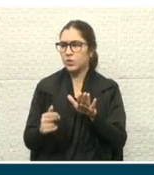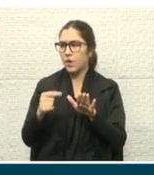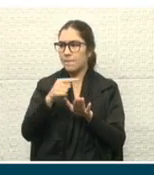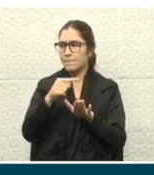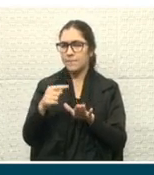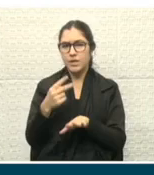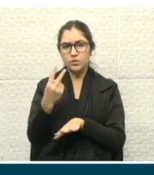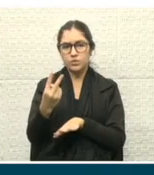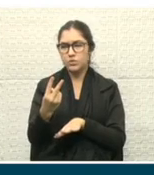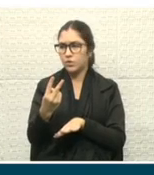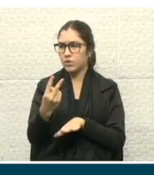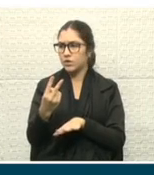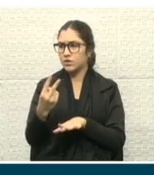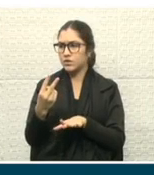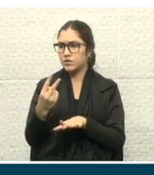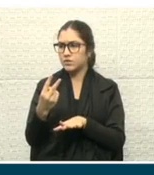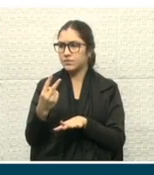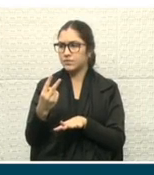menos 2